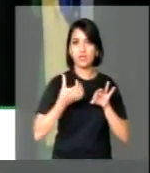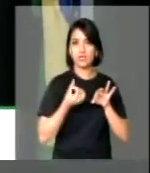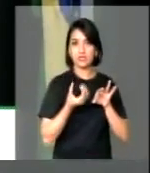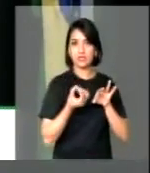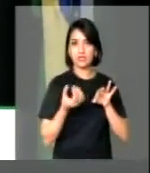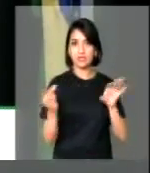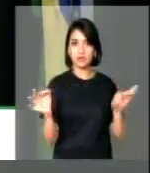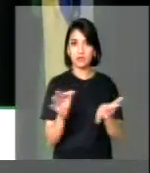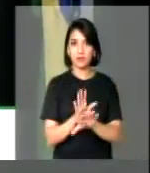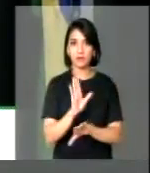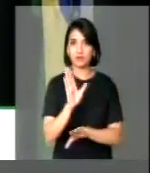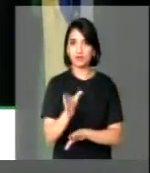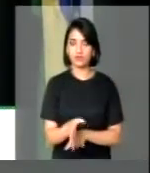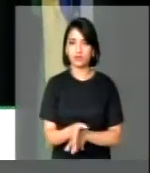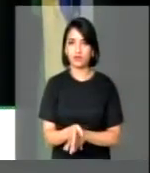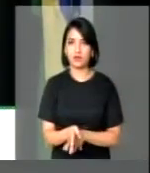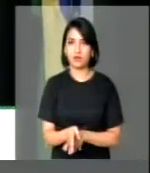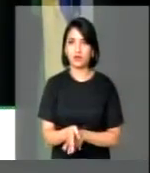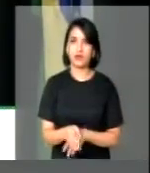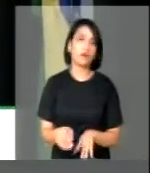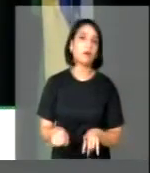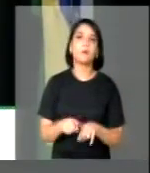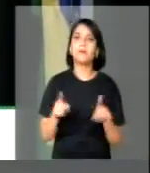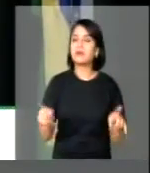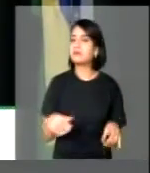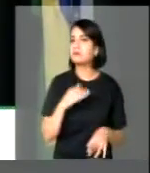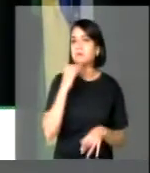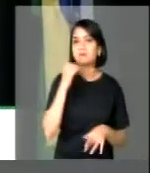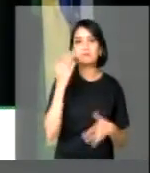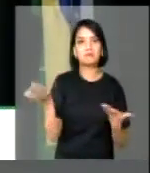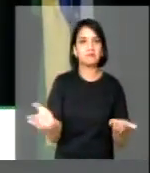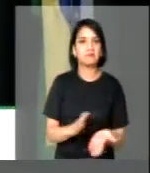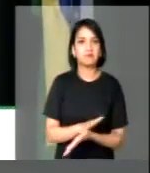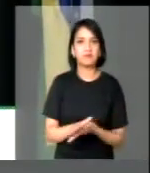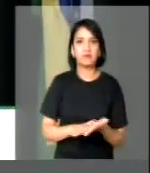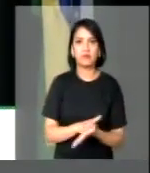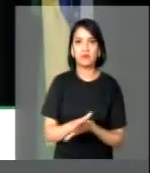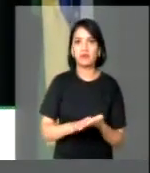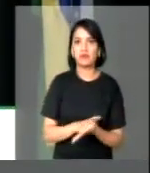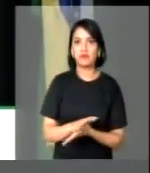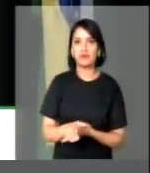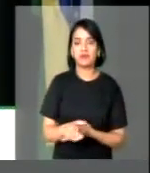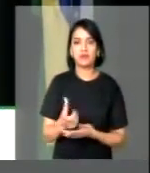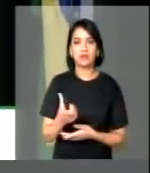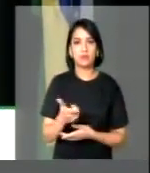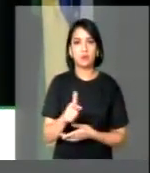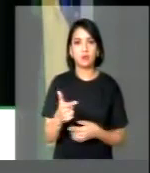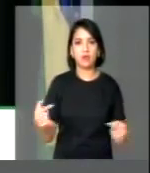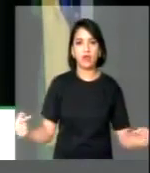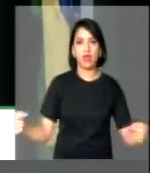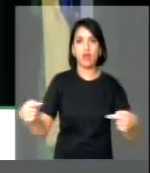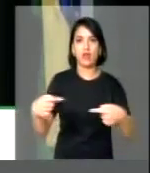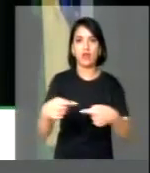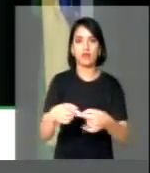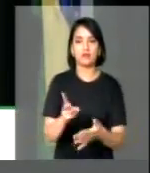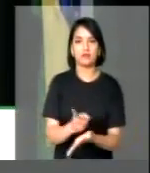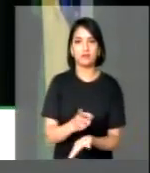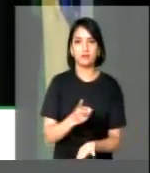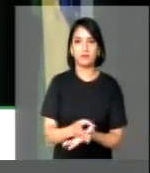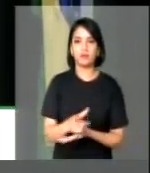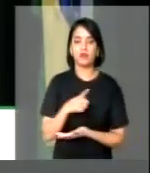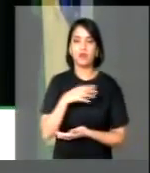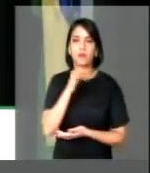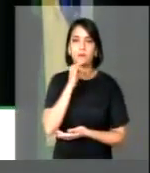feitos em vazios, que não levam nada a lugar nenhum. Nós temos,